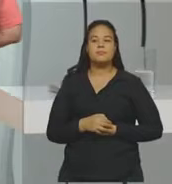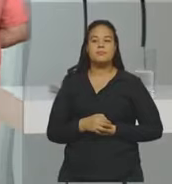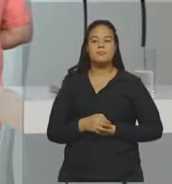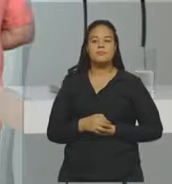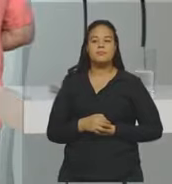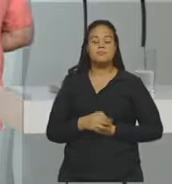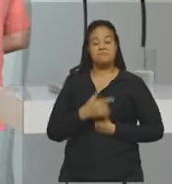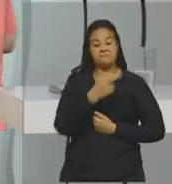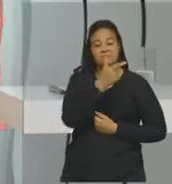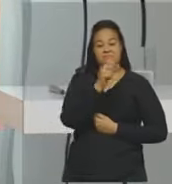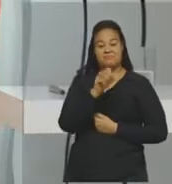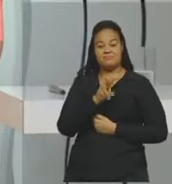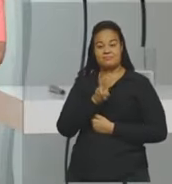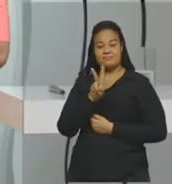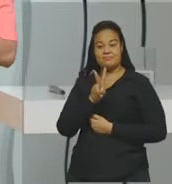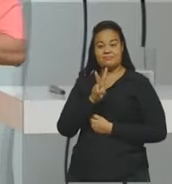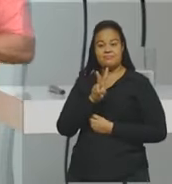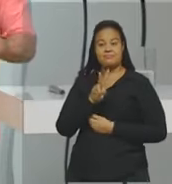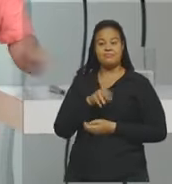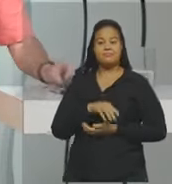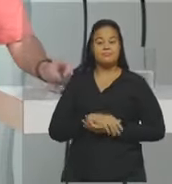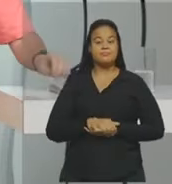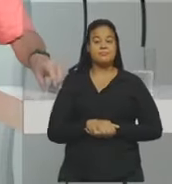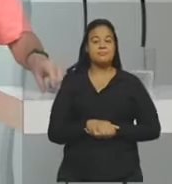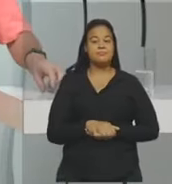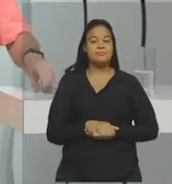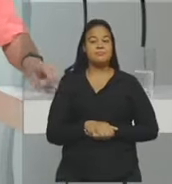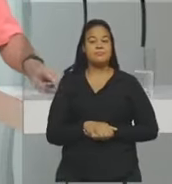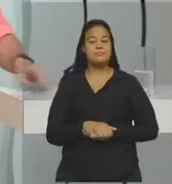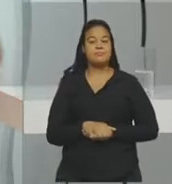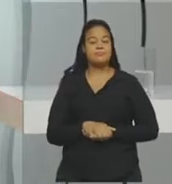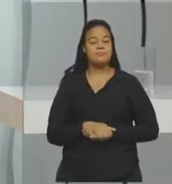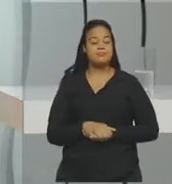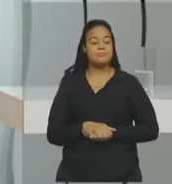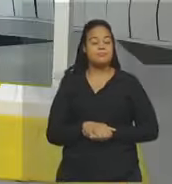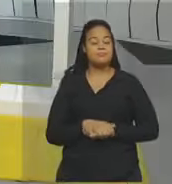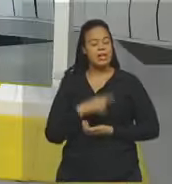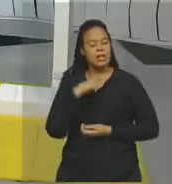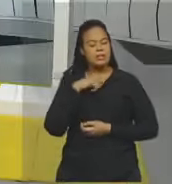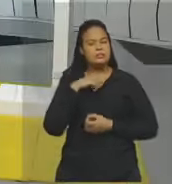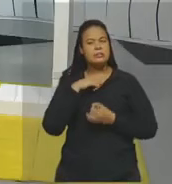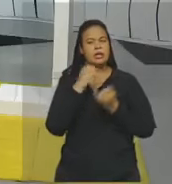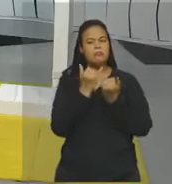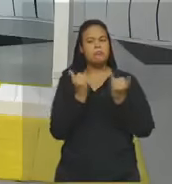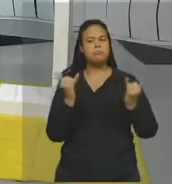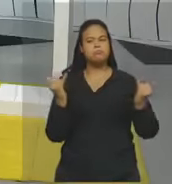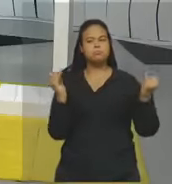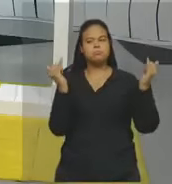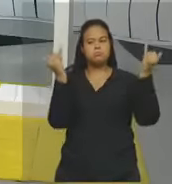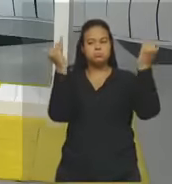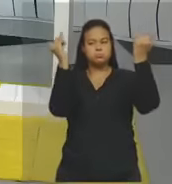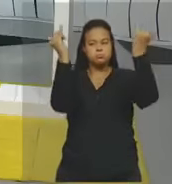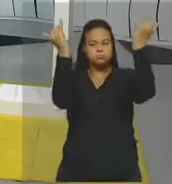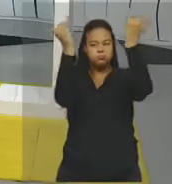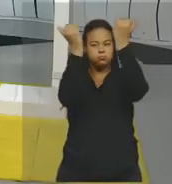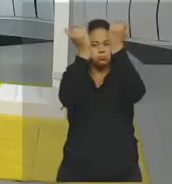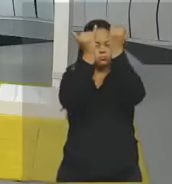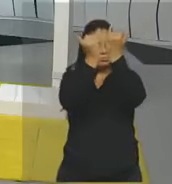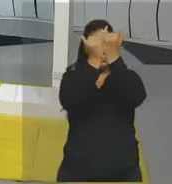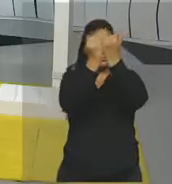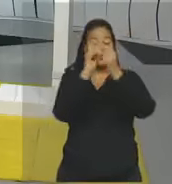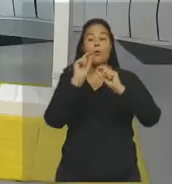20 volts. Bom, então nós temos ali nosso circuito e aqui temos as opções do que